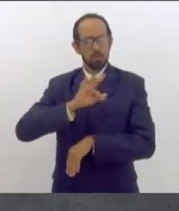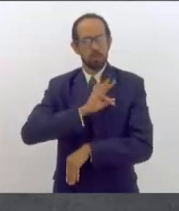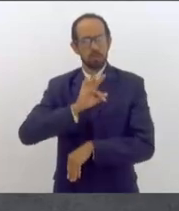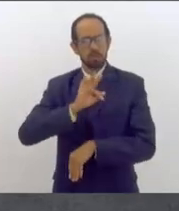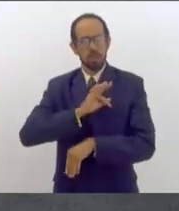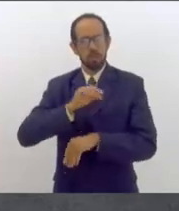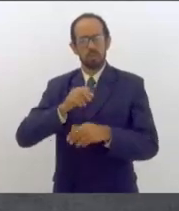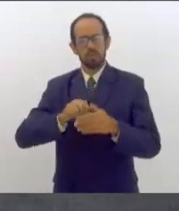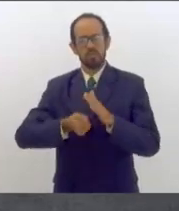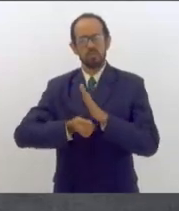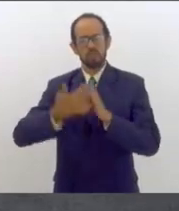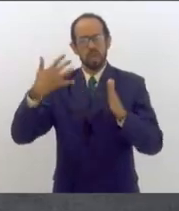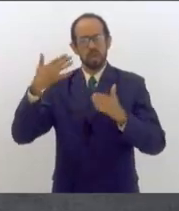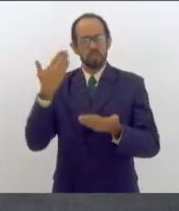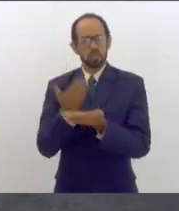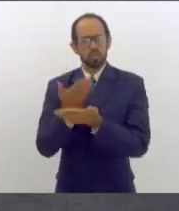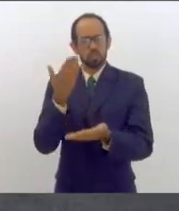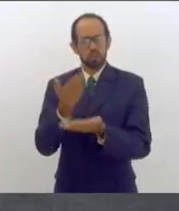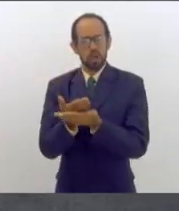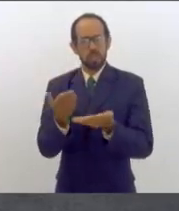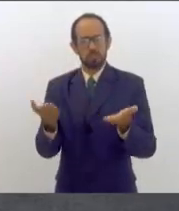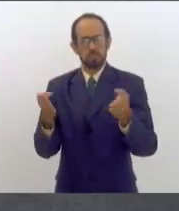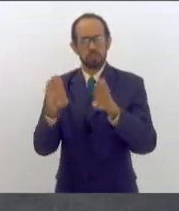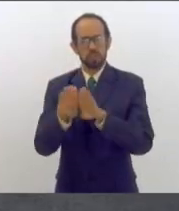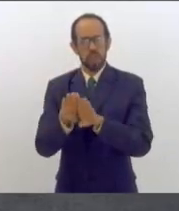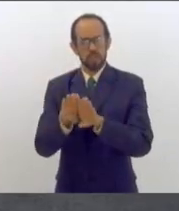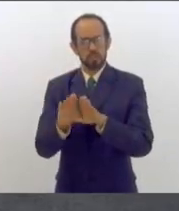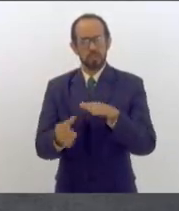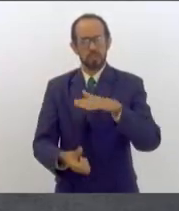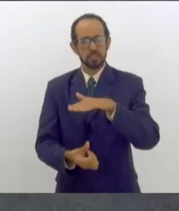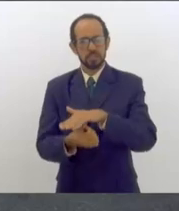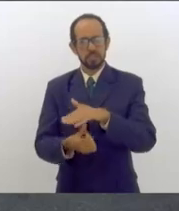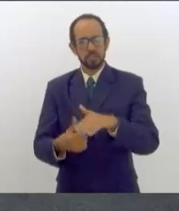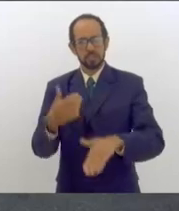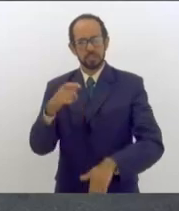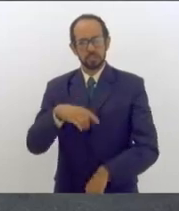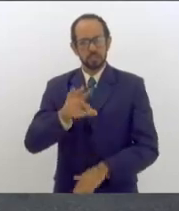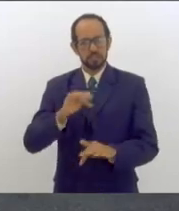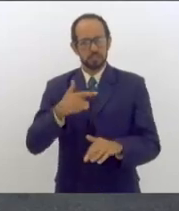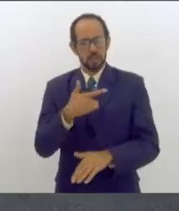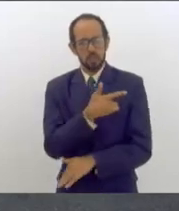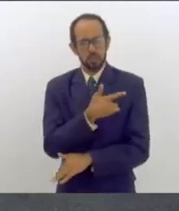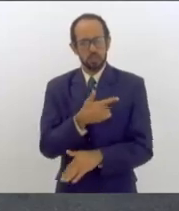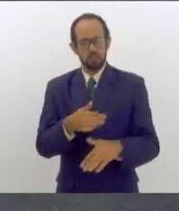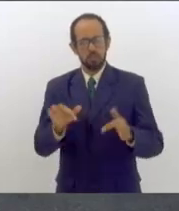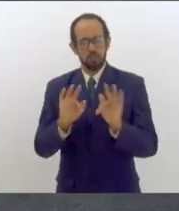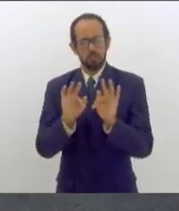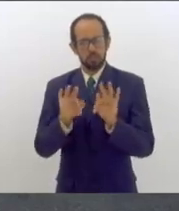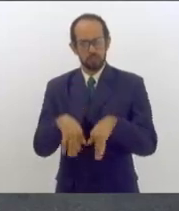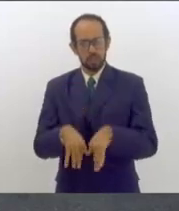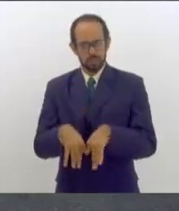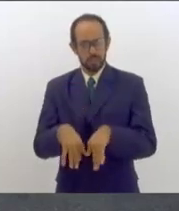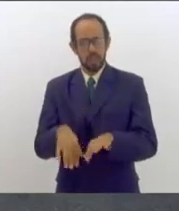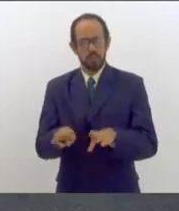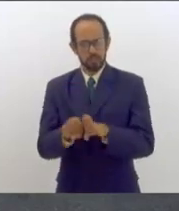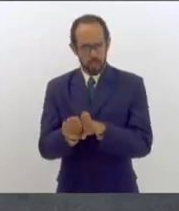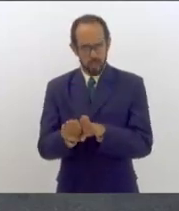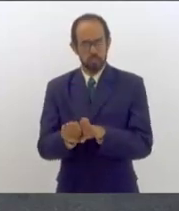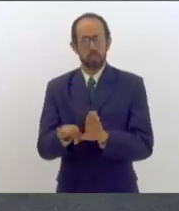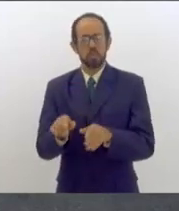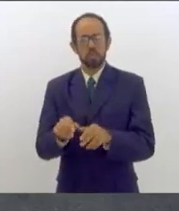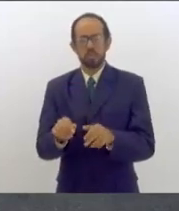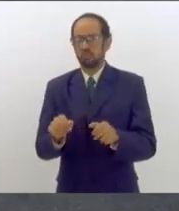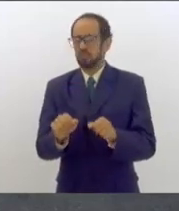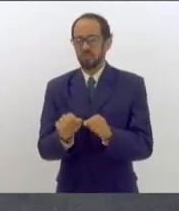escolas fechadas várias clínicas da família fechada uma situação que impôs o caos Total só para você